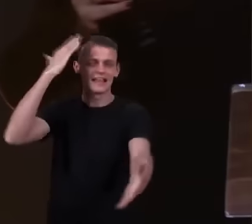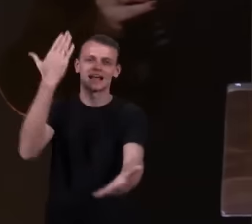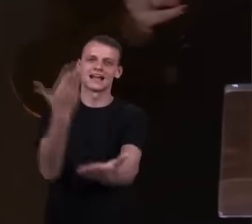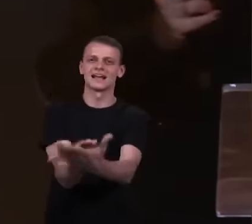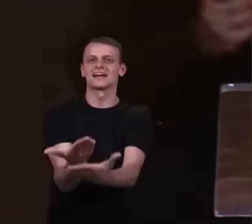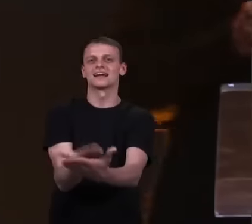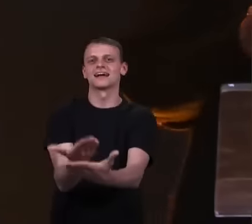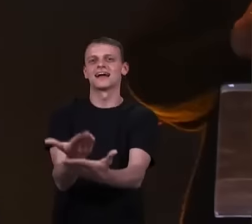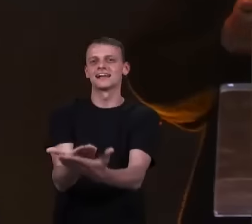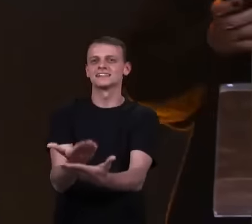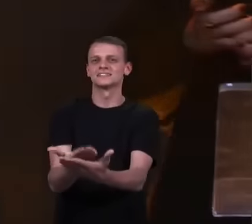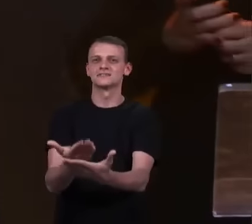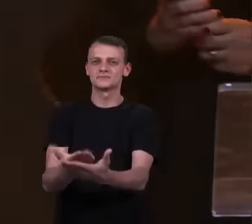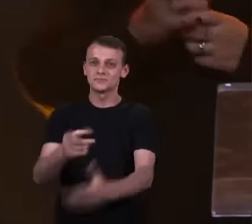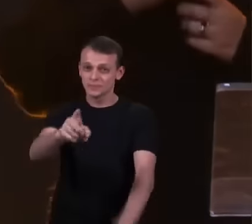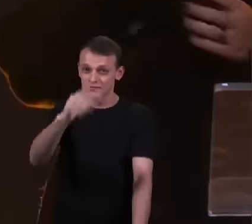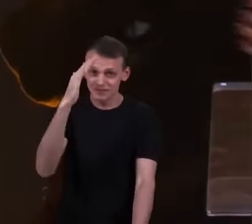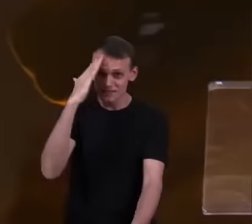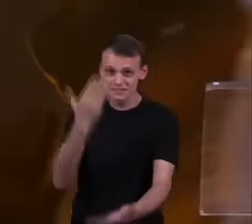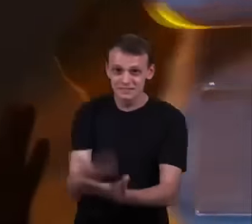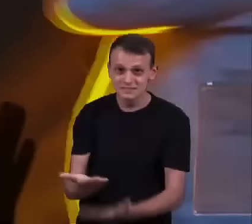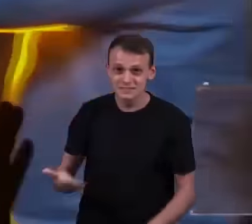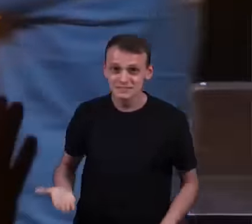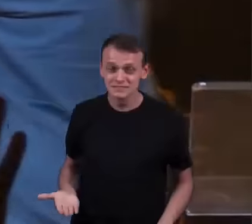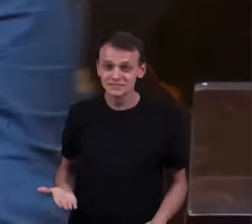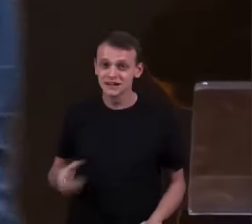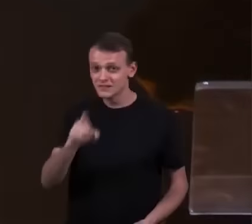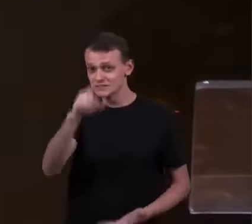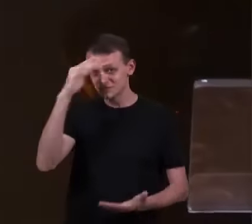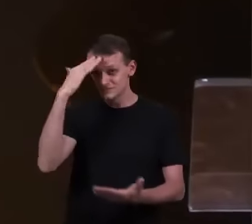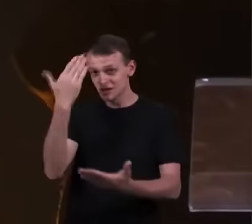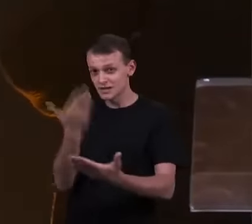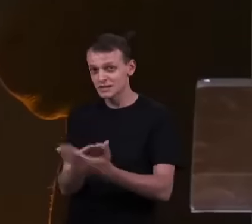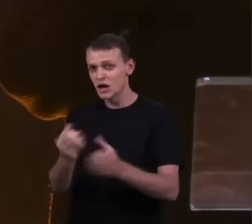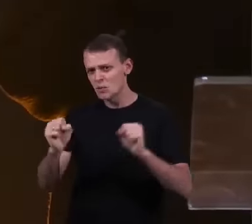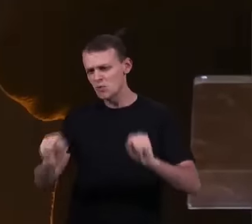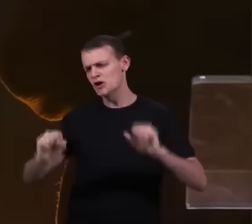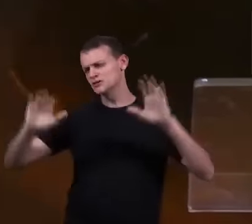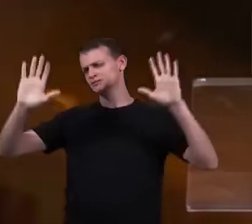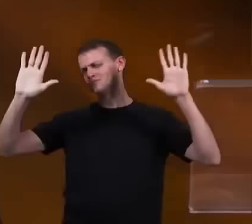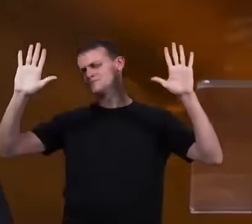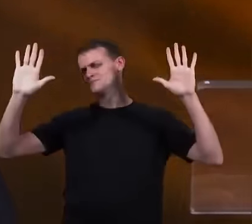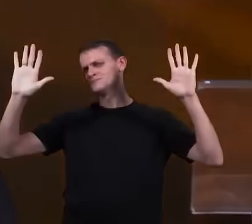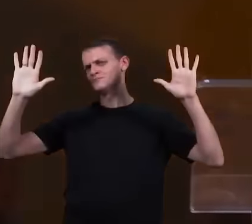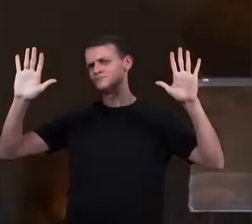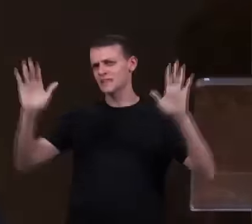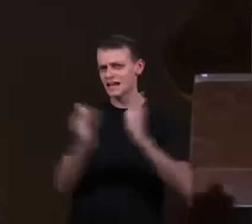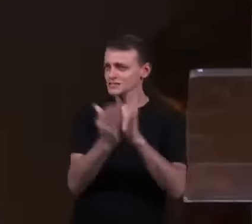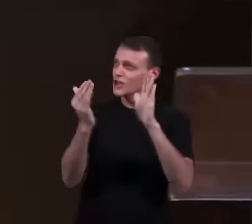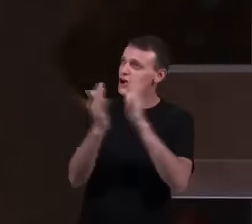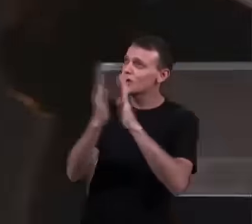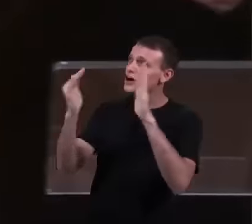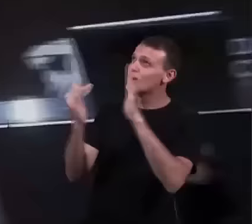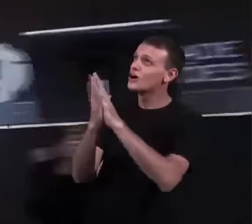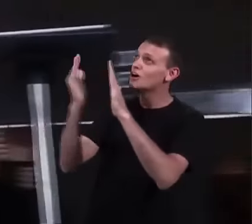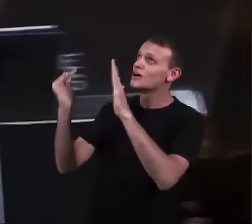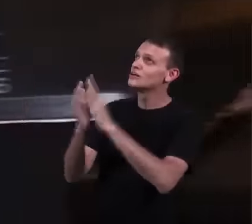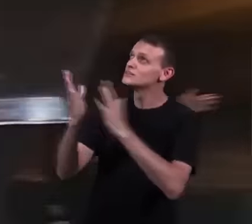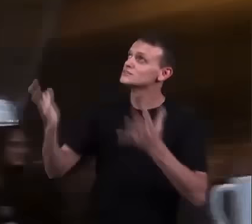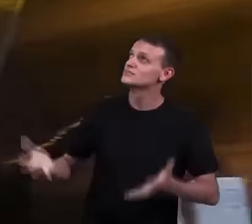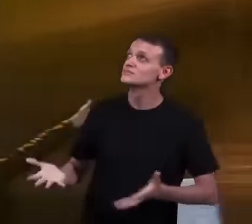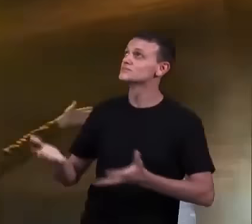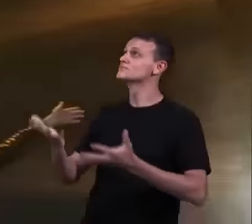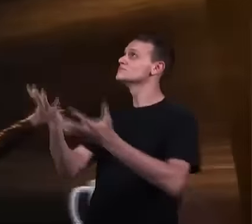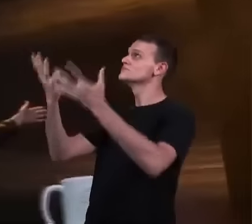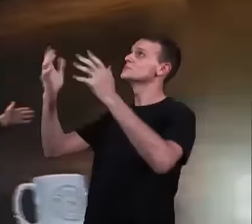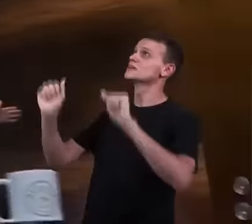teus pés. Levante as suas mãos hoje, levante as suas mãos agora. O adore, o exalte, glorifique o